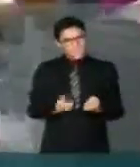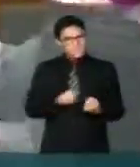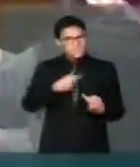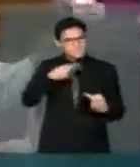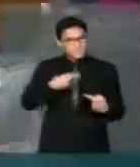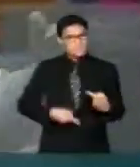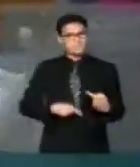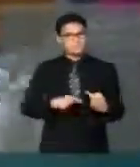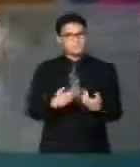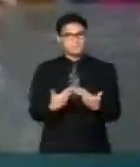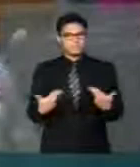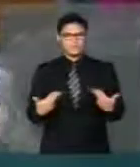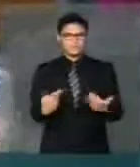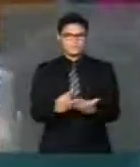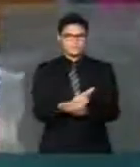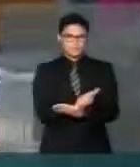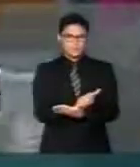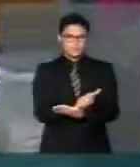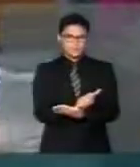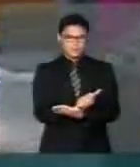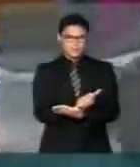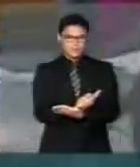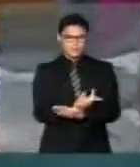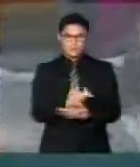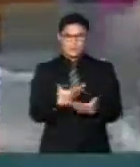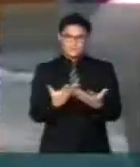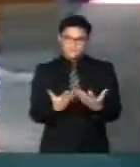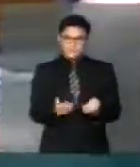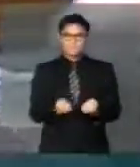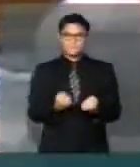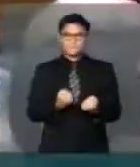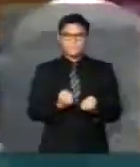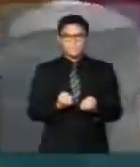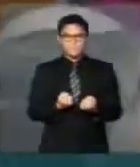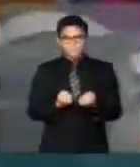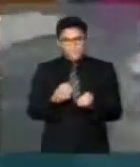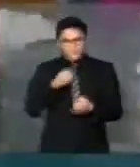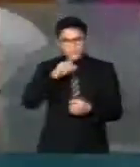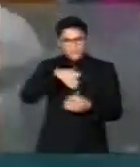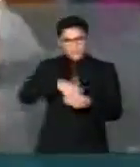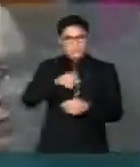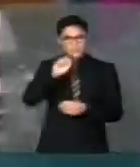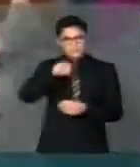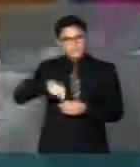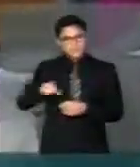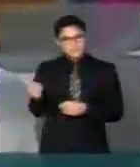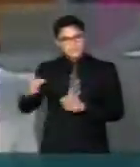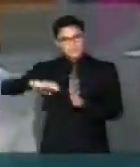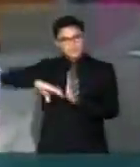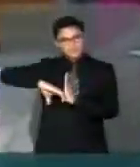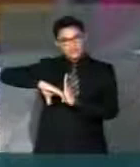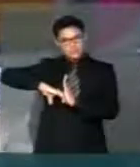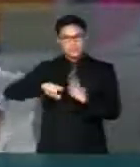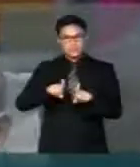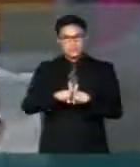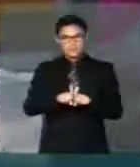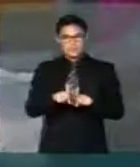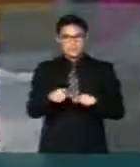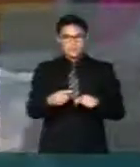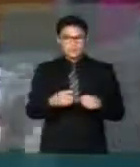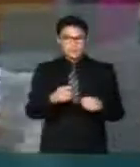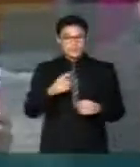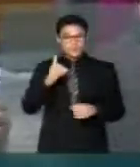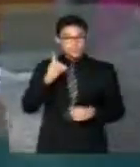maneira igualitária, aprovando essa decisão do Senado. E a outra, óbvia, pelo direito de participar de